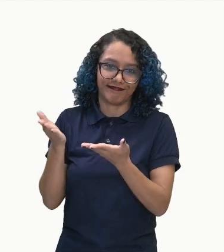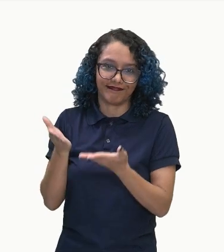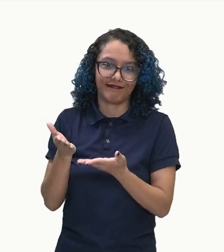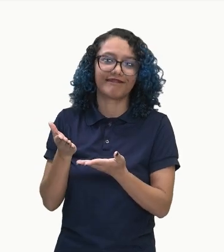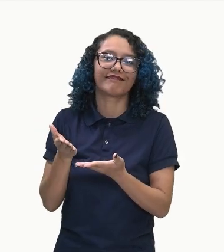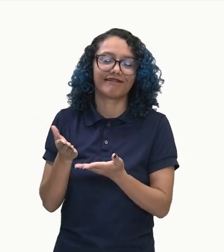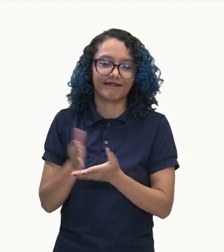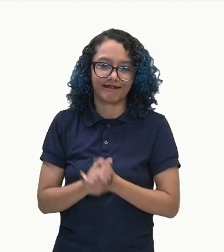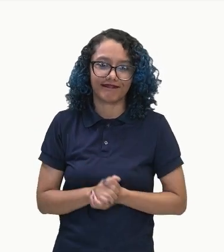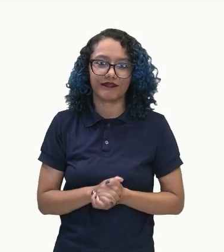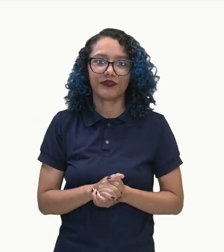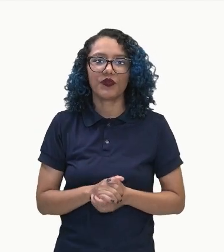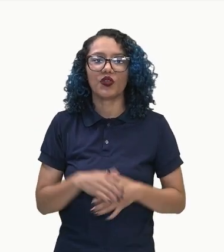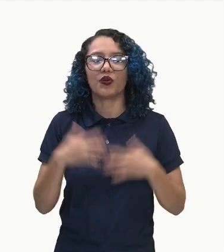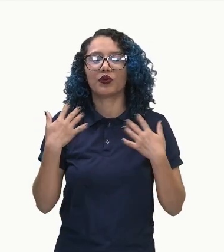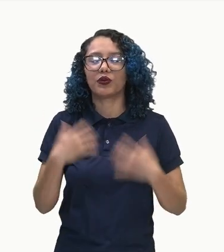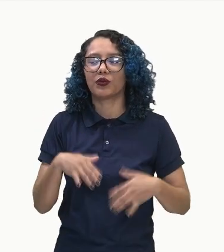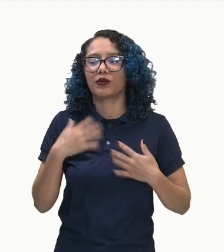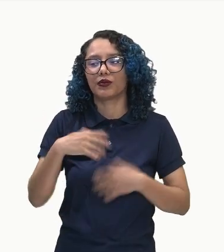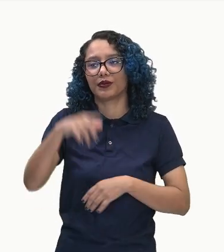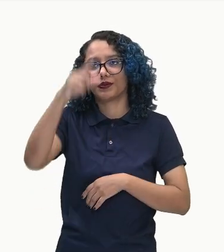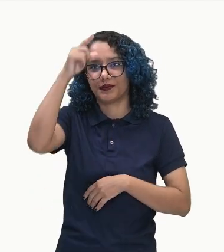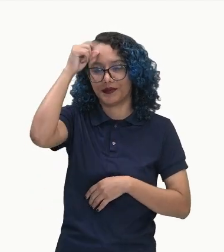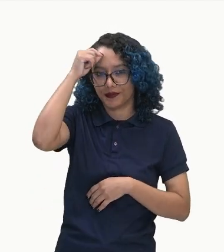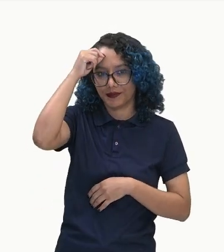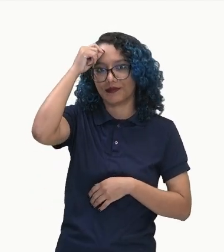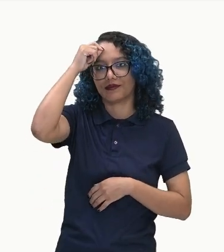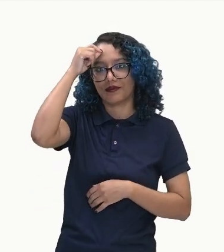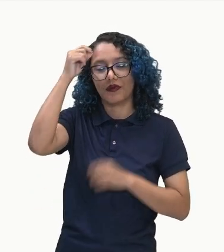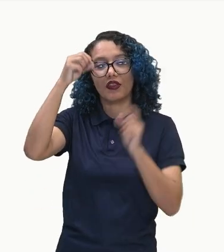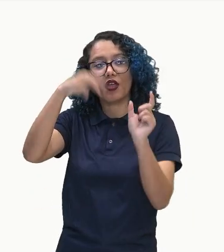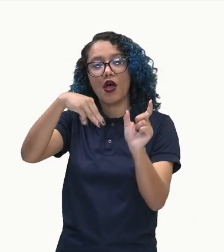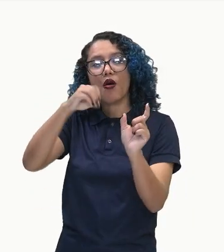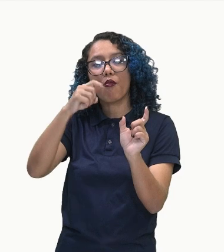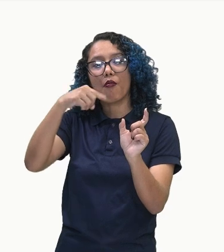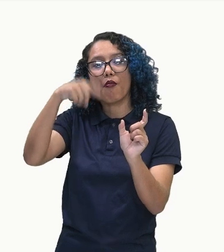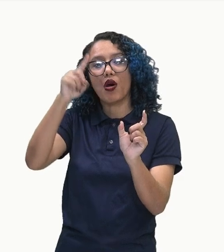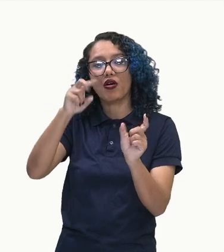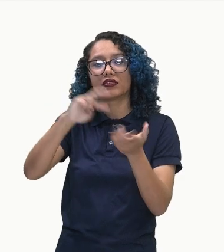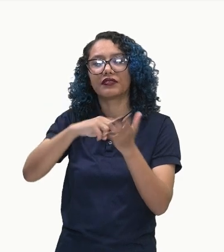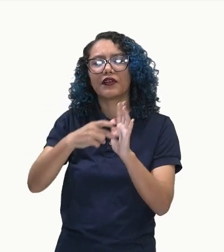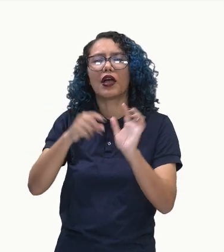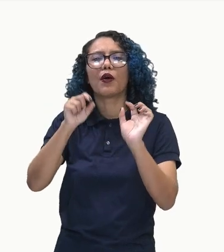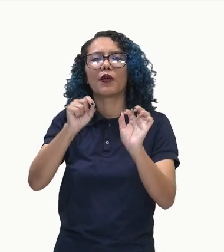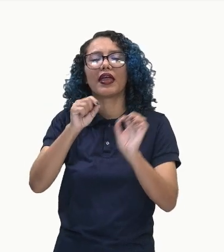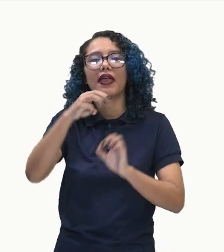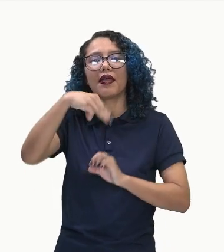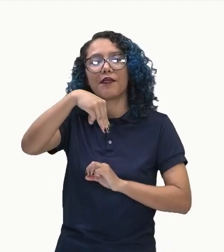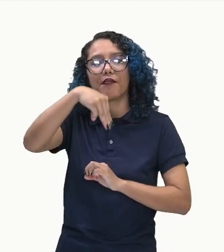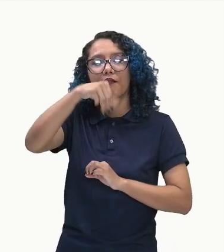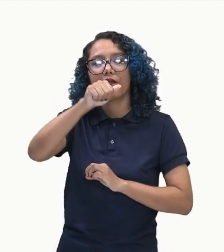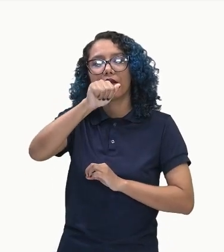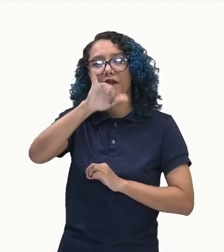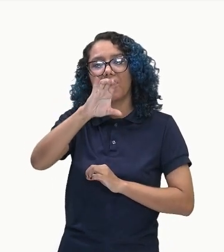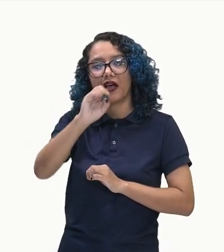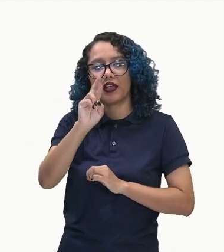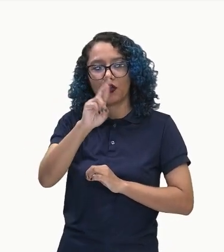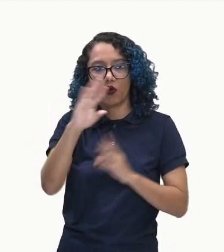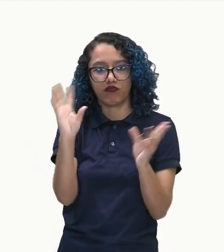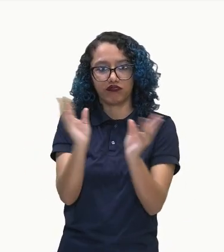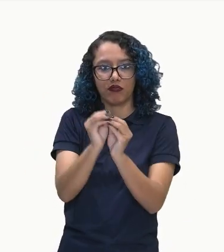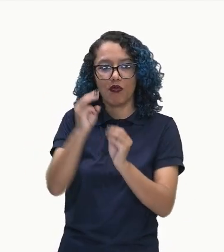intacta. Foi mó. Esse mó é maior, né? A palavra maior foi mó